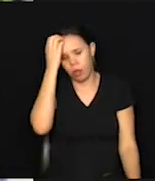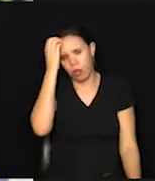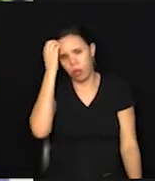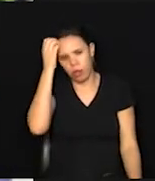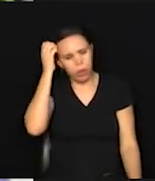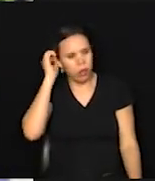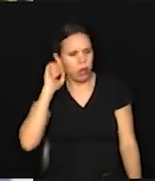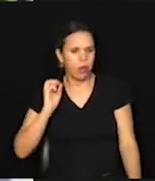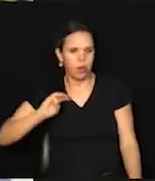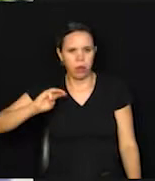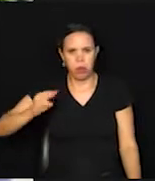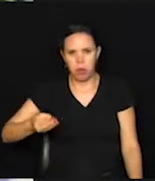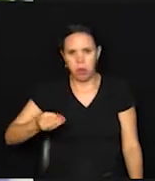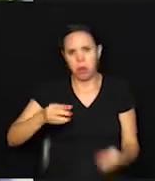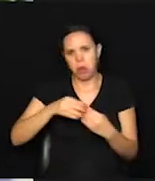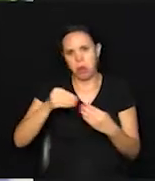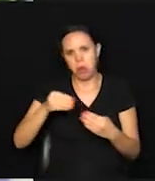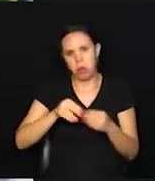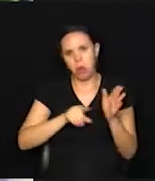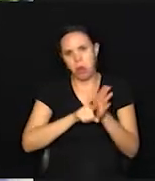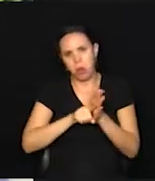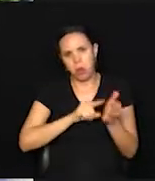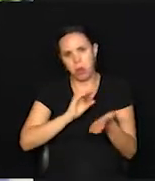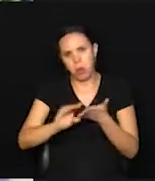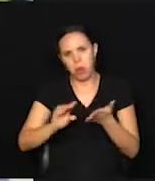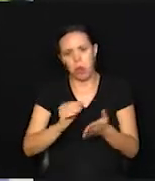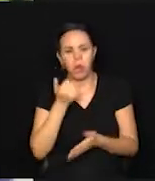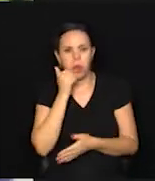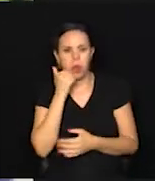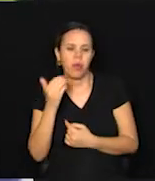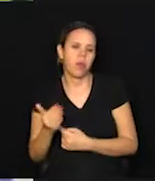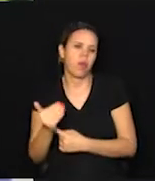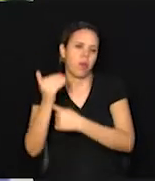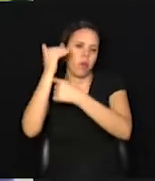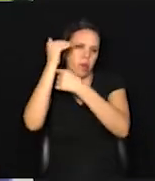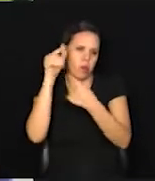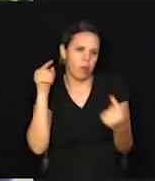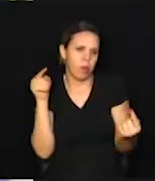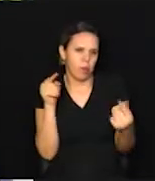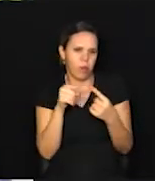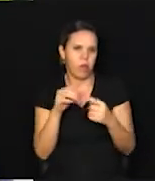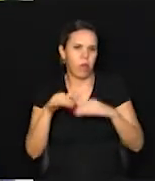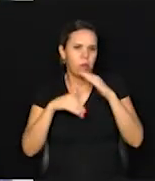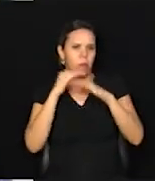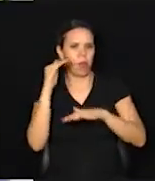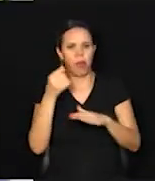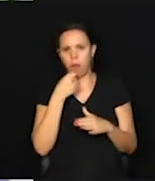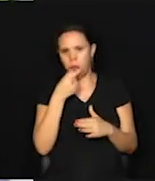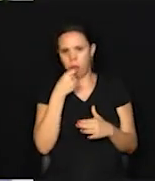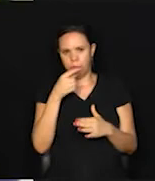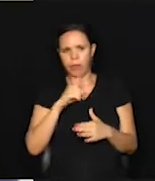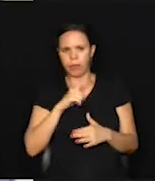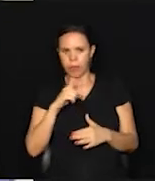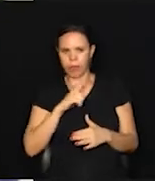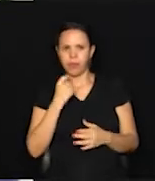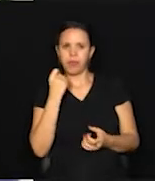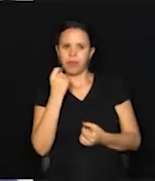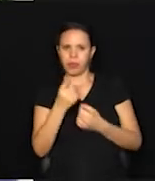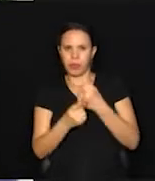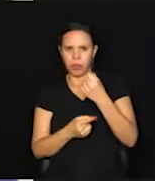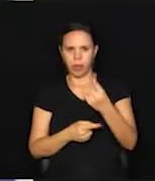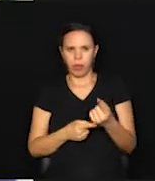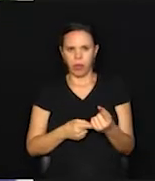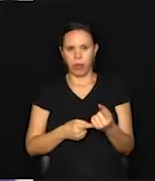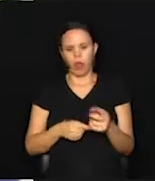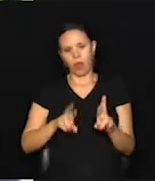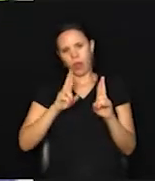bilhões de dólares investidos em pesquisa, desenvolvimento, ciência e tecnologia, com fins a desenvolvimento dessas medicações. Nós até temos algumas, digamos, luzes